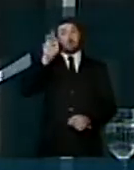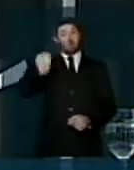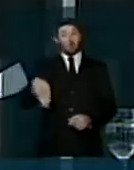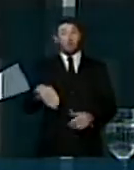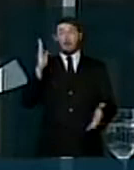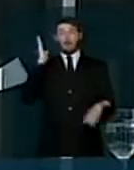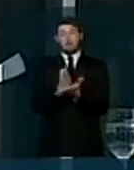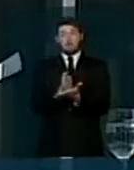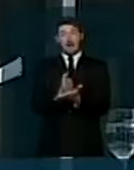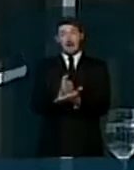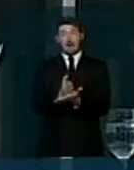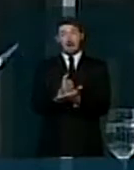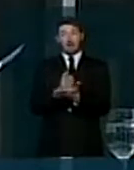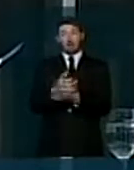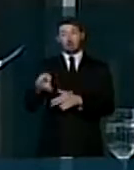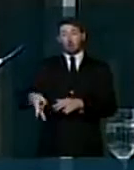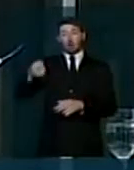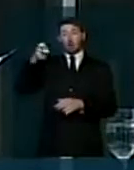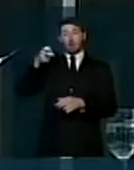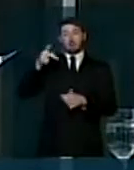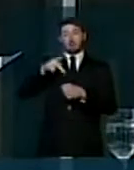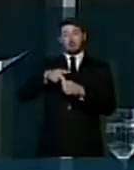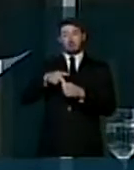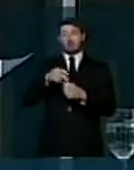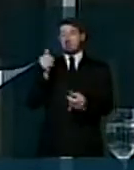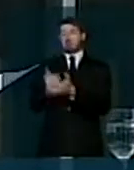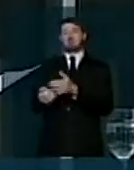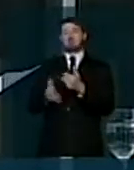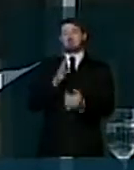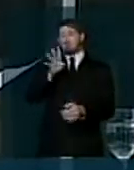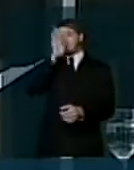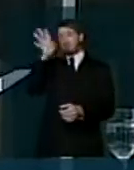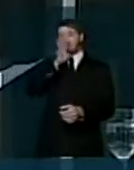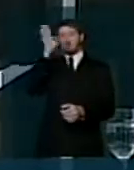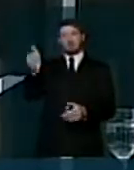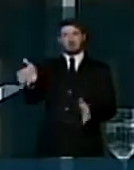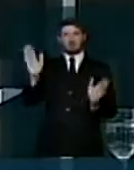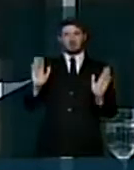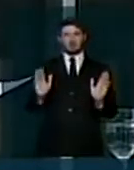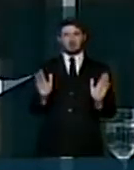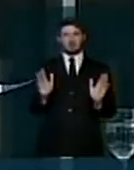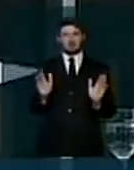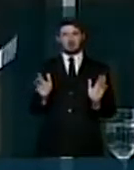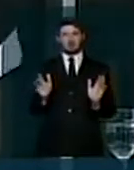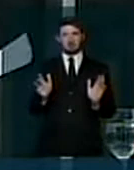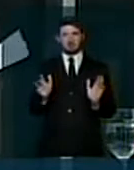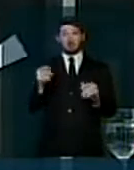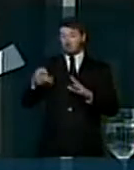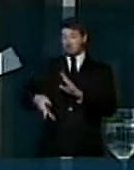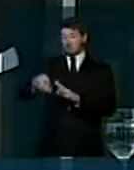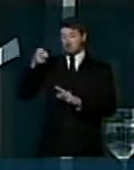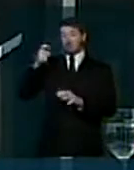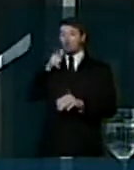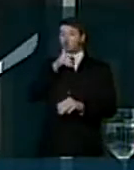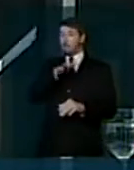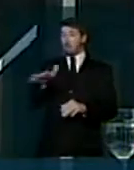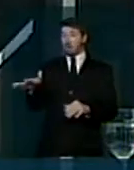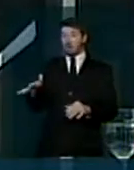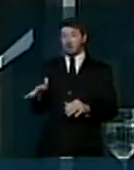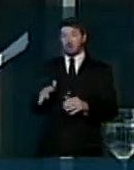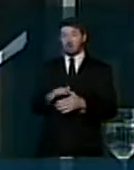com essa exploração desqualificada, com essa exploração sucateada no